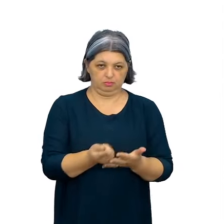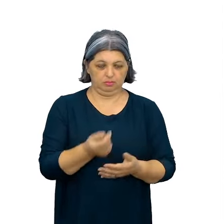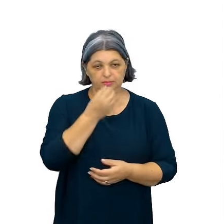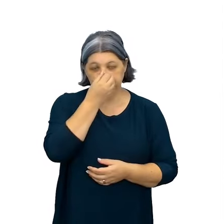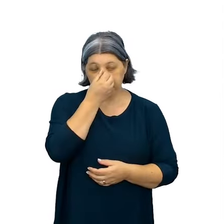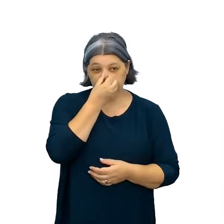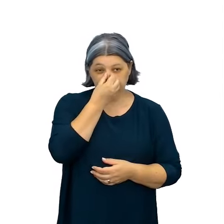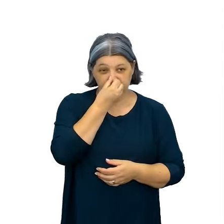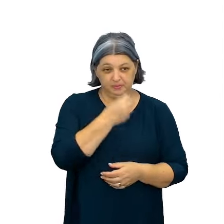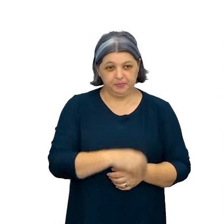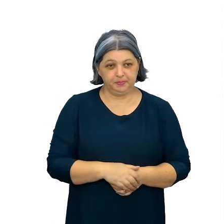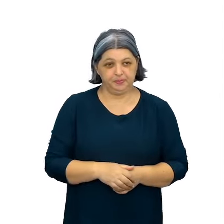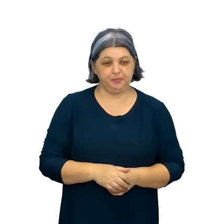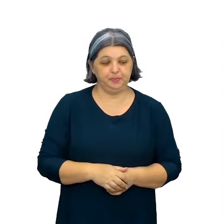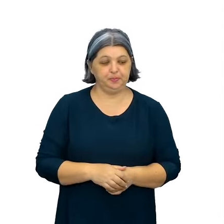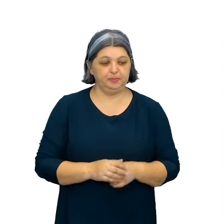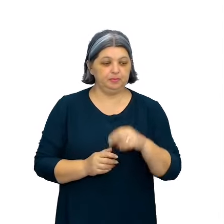bem.